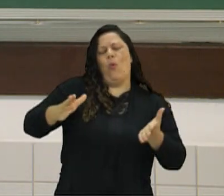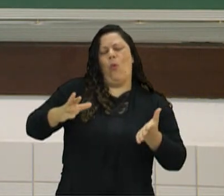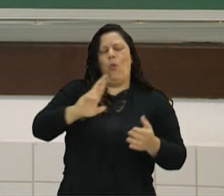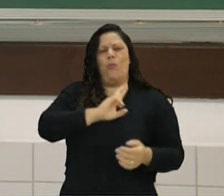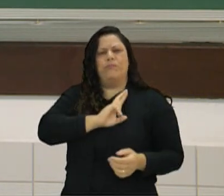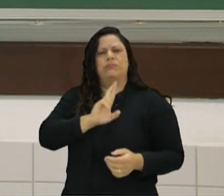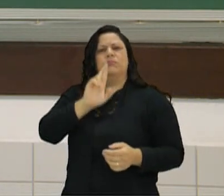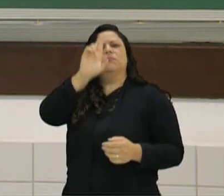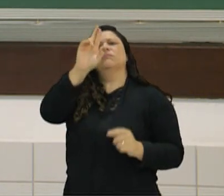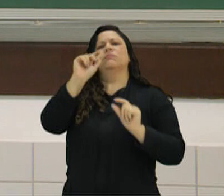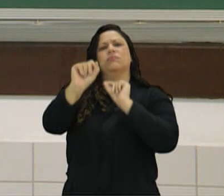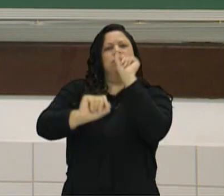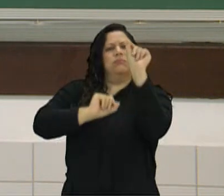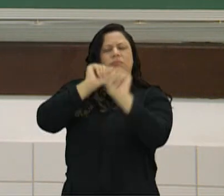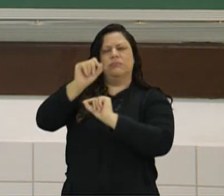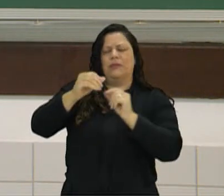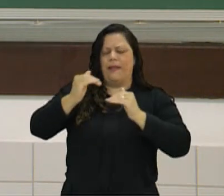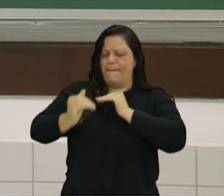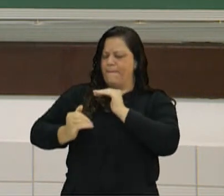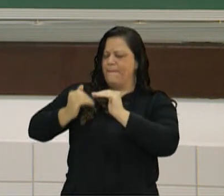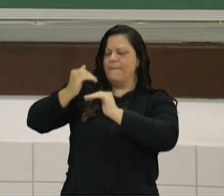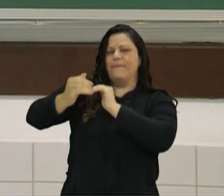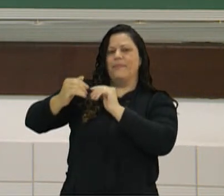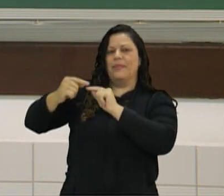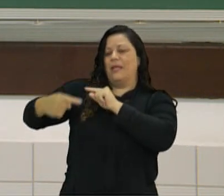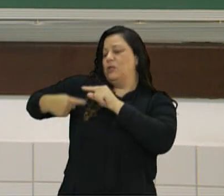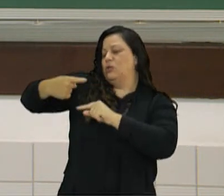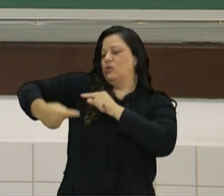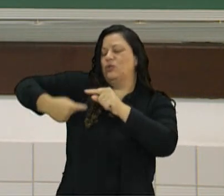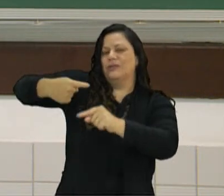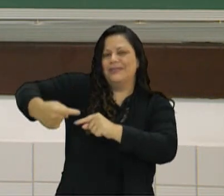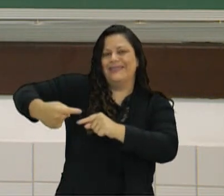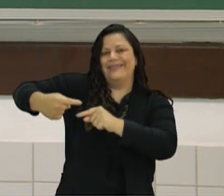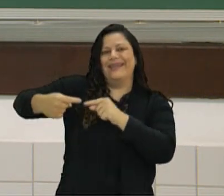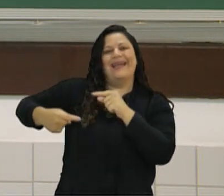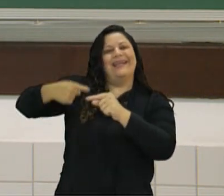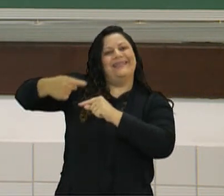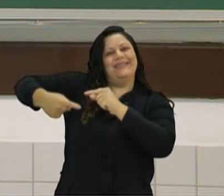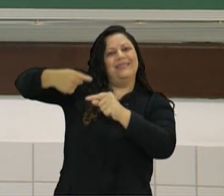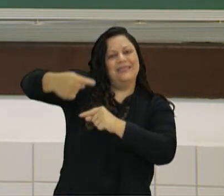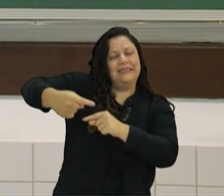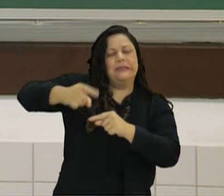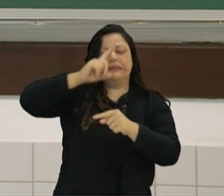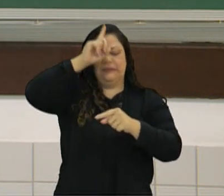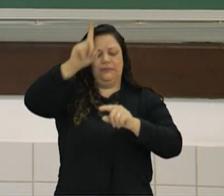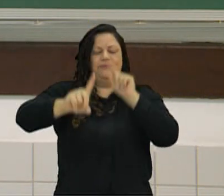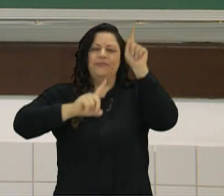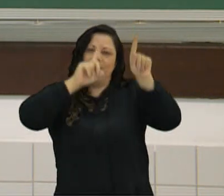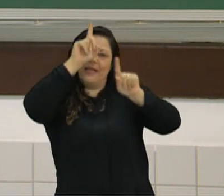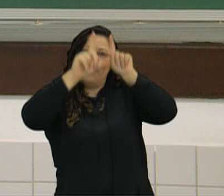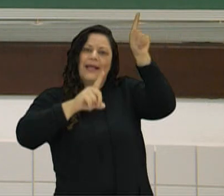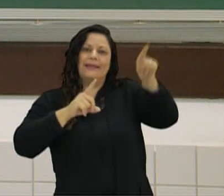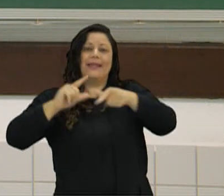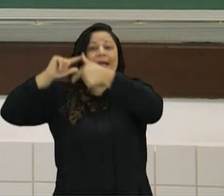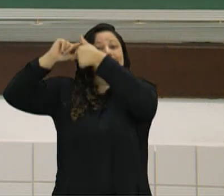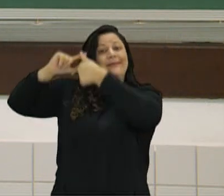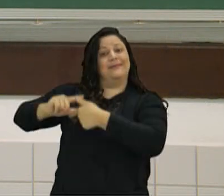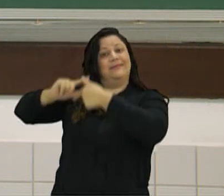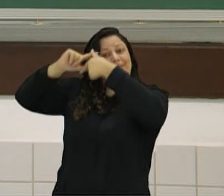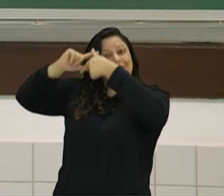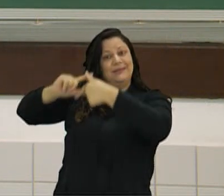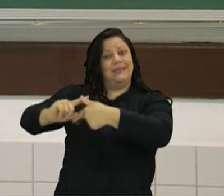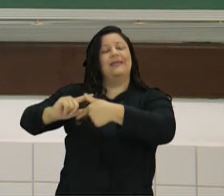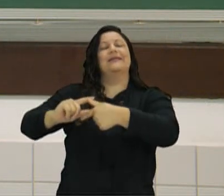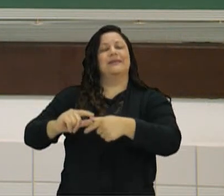honra passada de geração para geração, né? Daí a ideia de tradição, né? Então, os